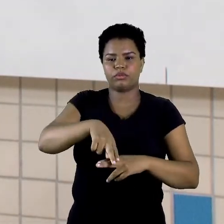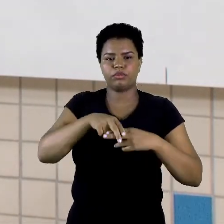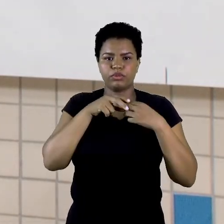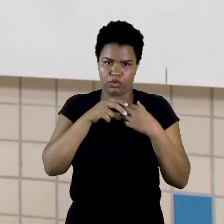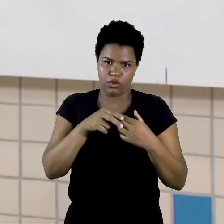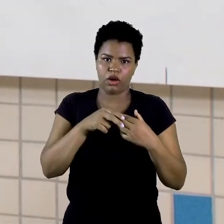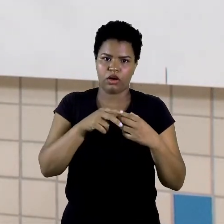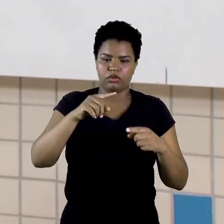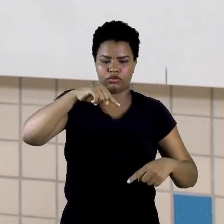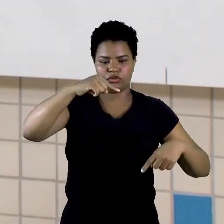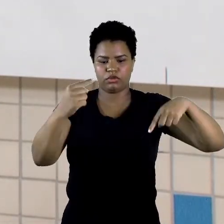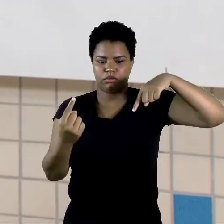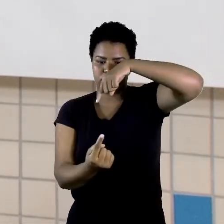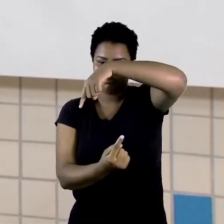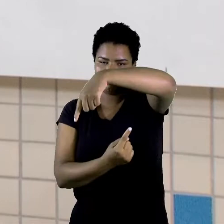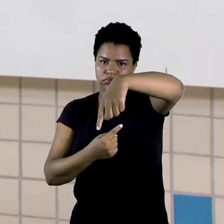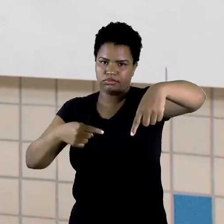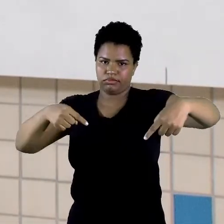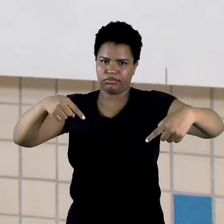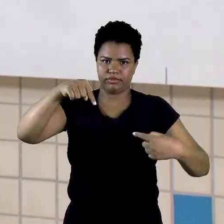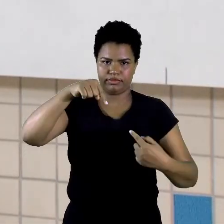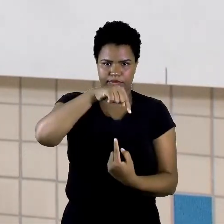translação, certo?